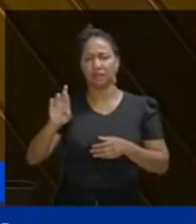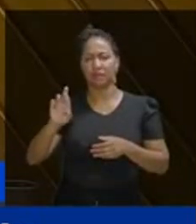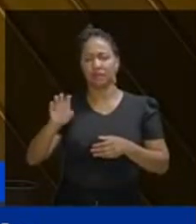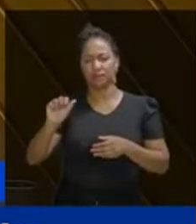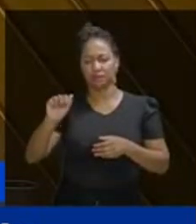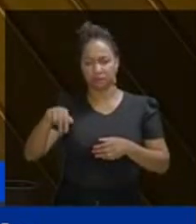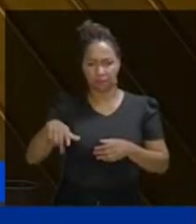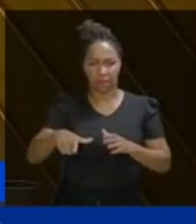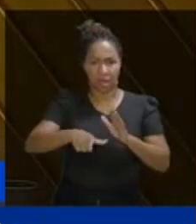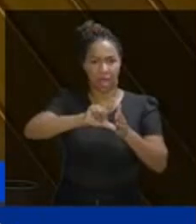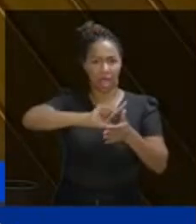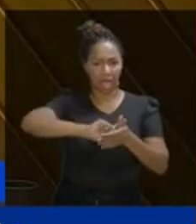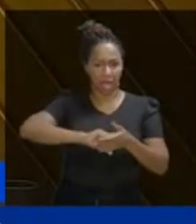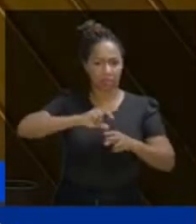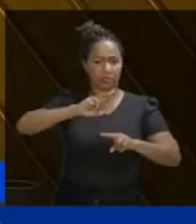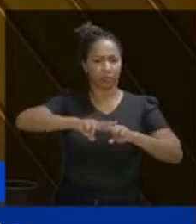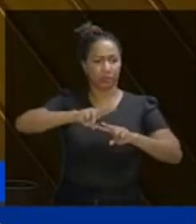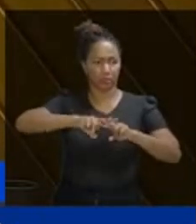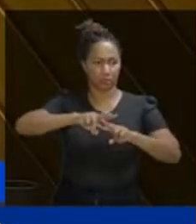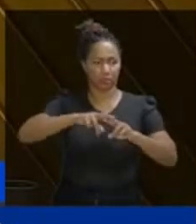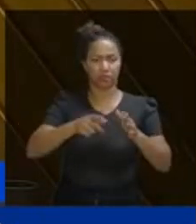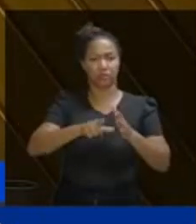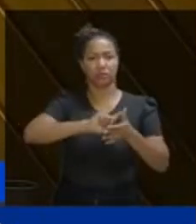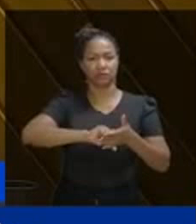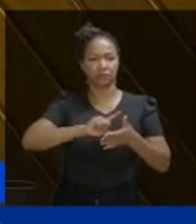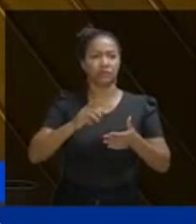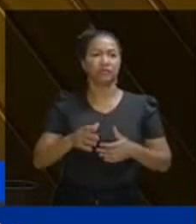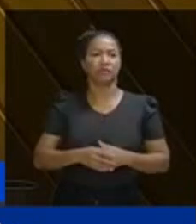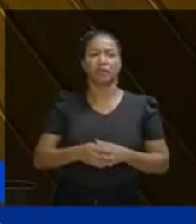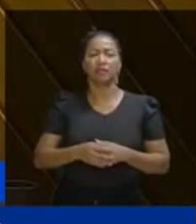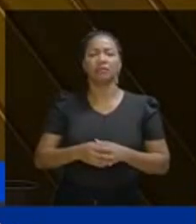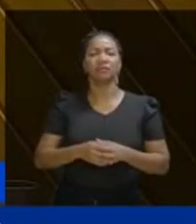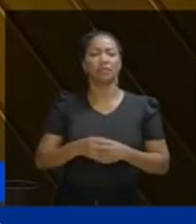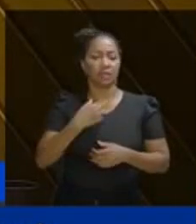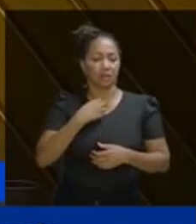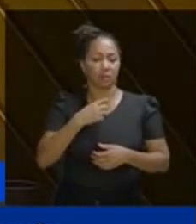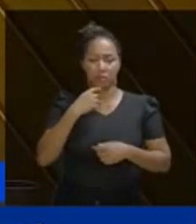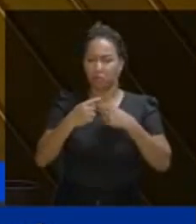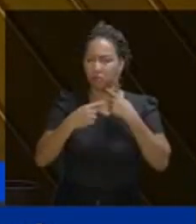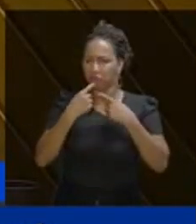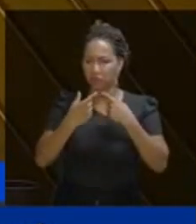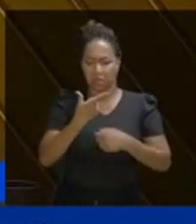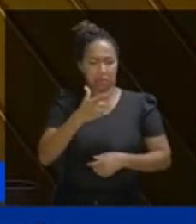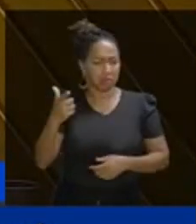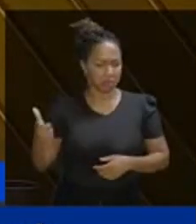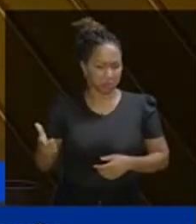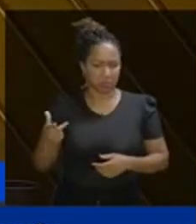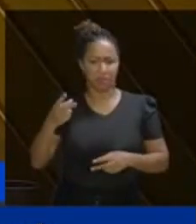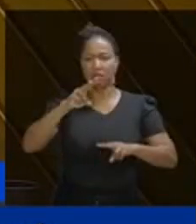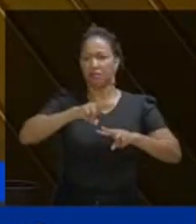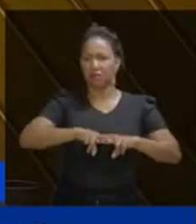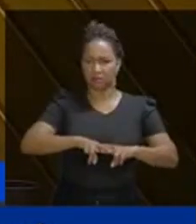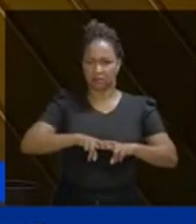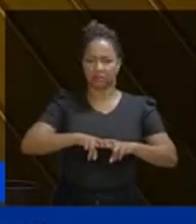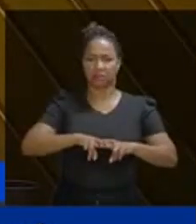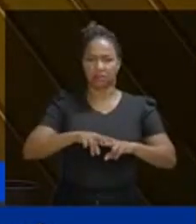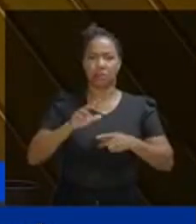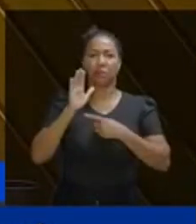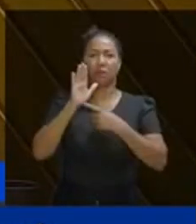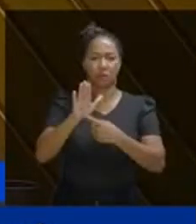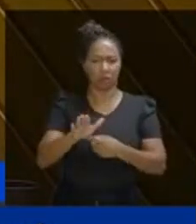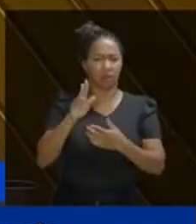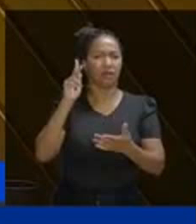prisão anterior, repito, anterior à imunidade. Então, eu não tenho nenhuma dúvida que a prisão se